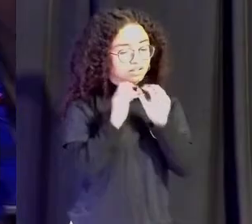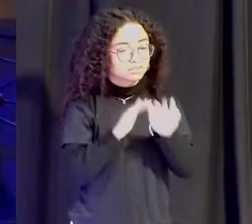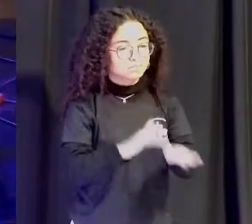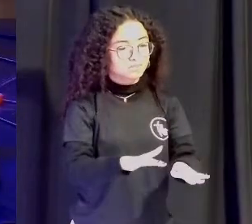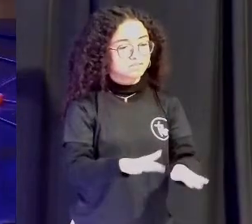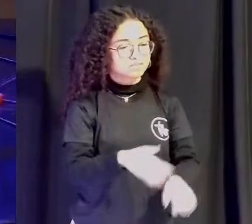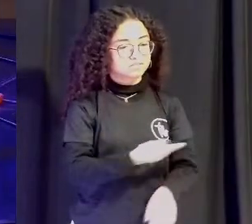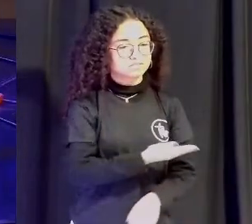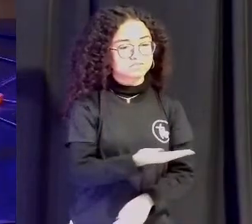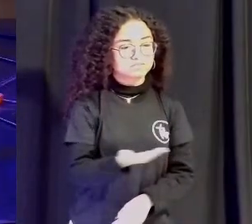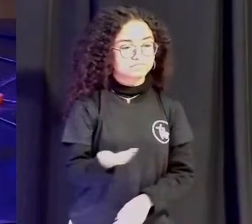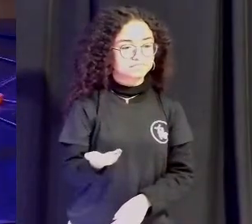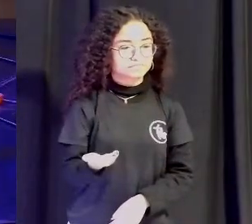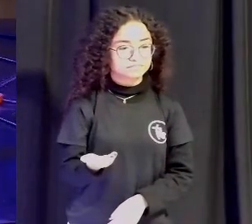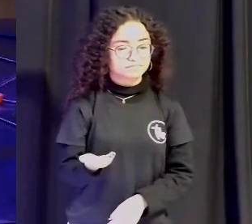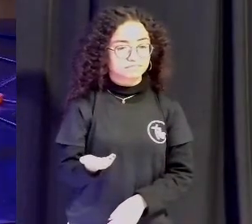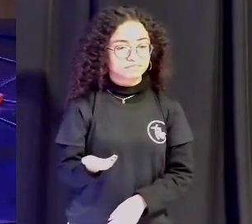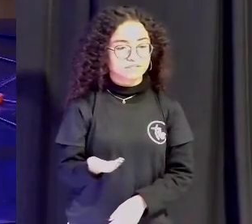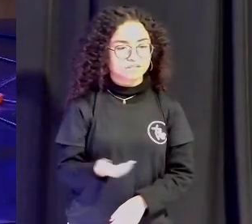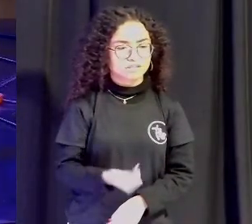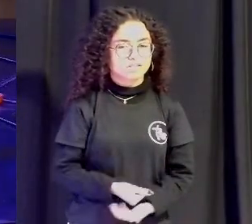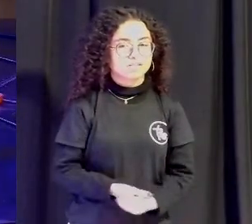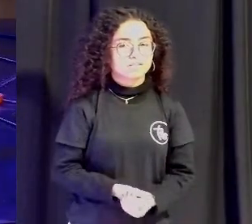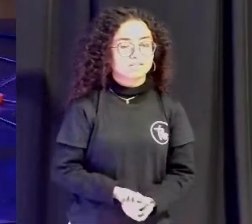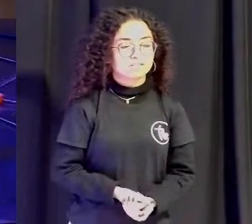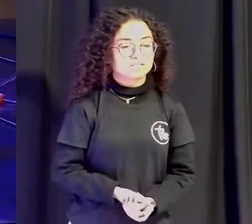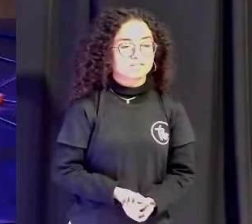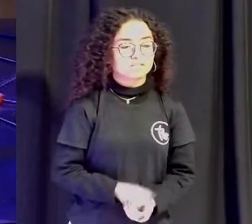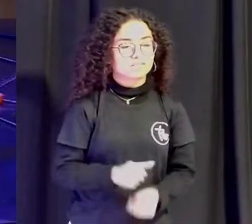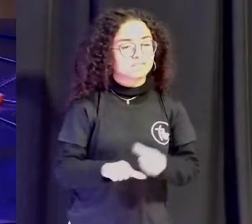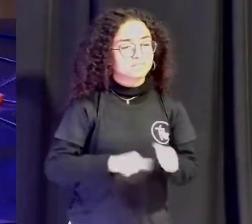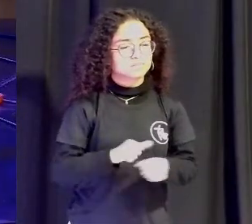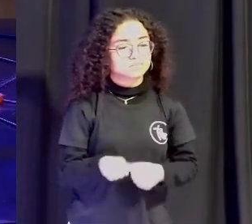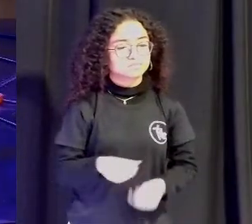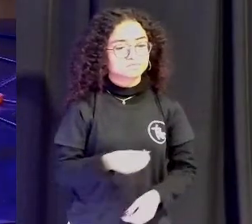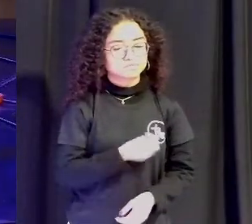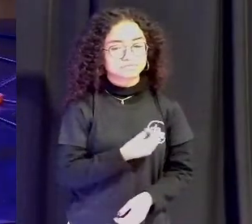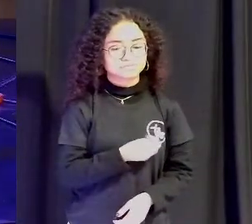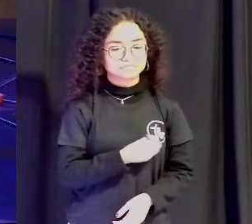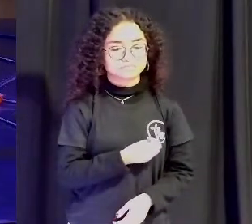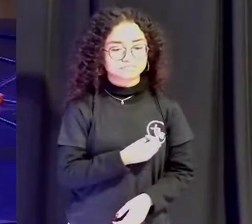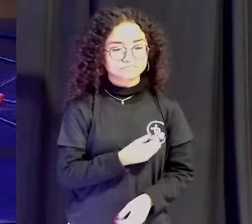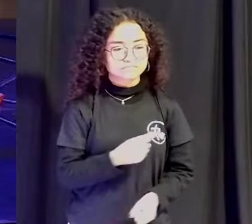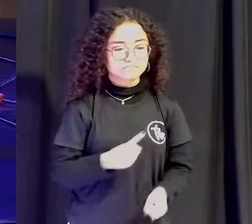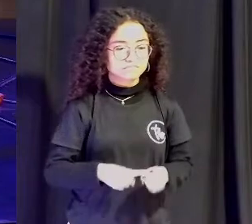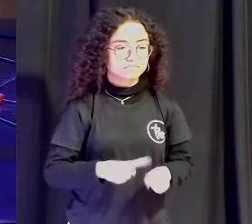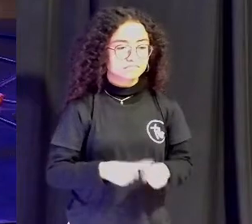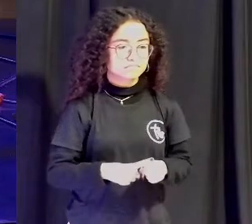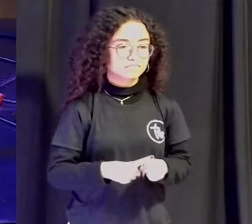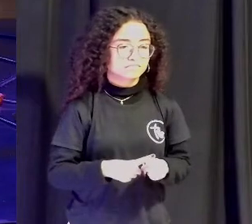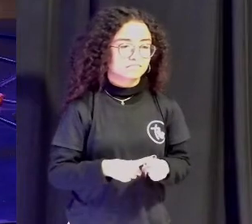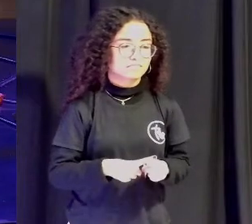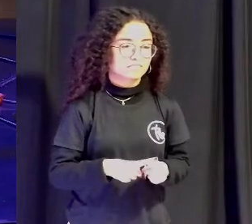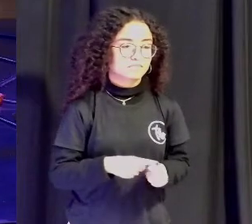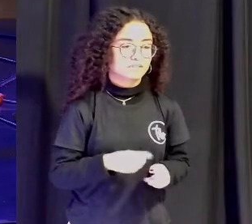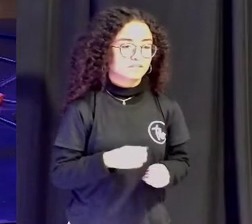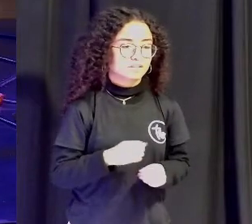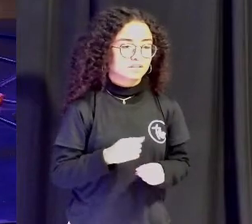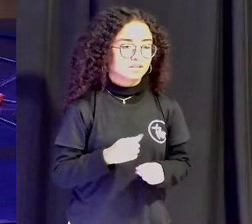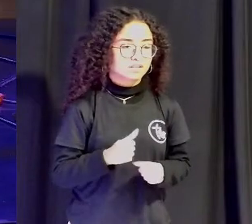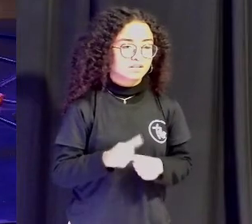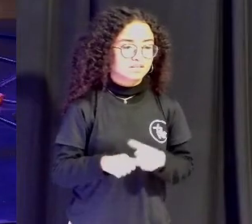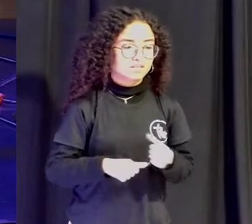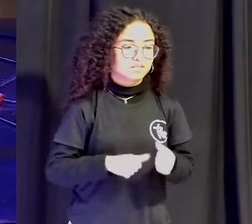aquilo que vai elevar a sua expectativa, vai mudar a sua vida, porque está mudando a nossa. Não é